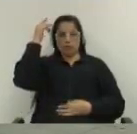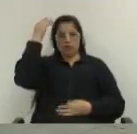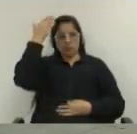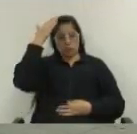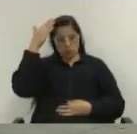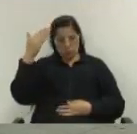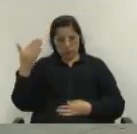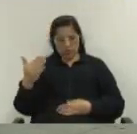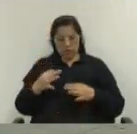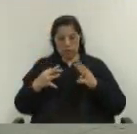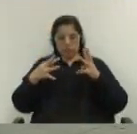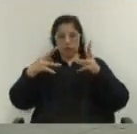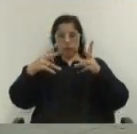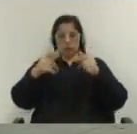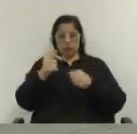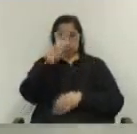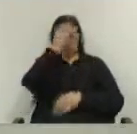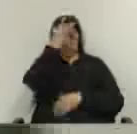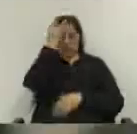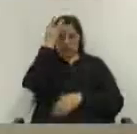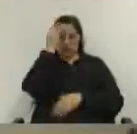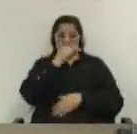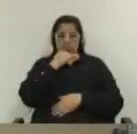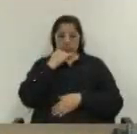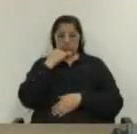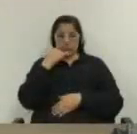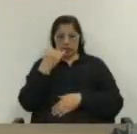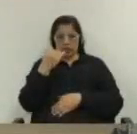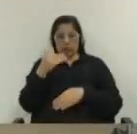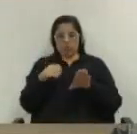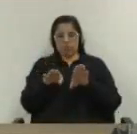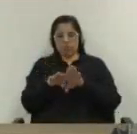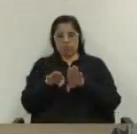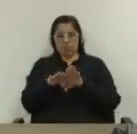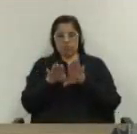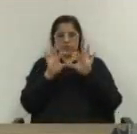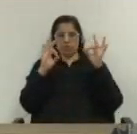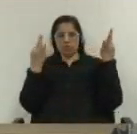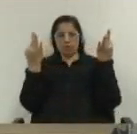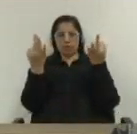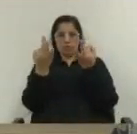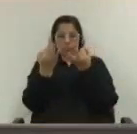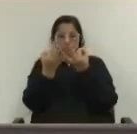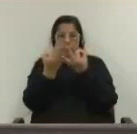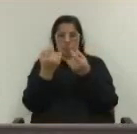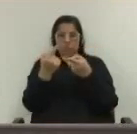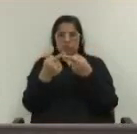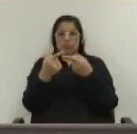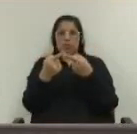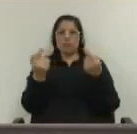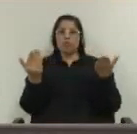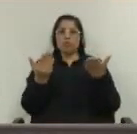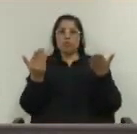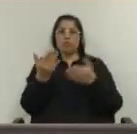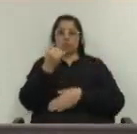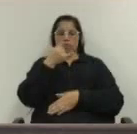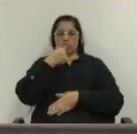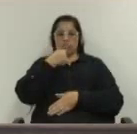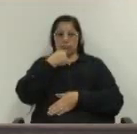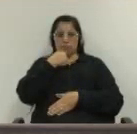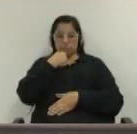de Oliveira França, Jandira Gomes Alexandrina, José Soares dos Santos, Lauro